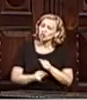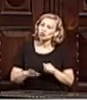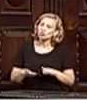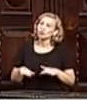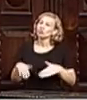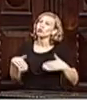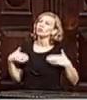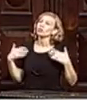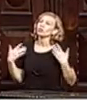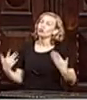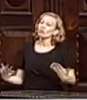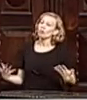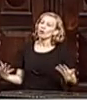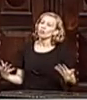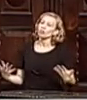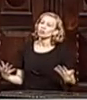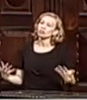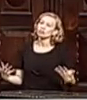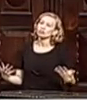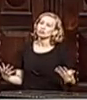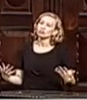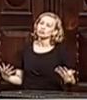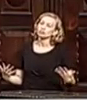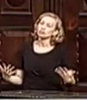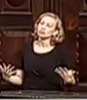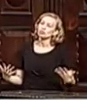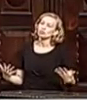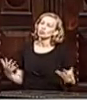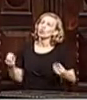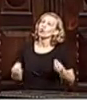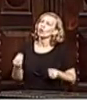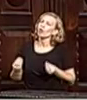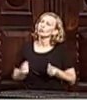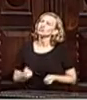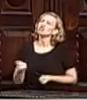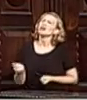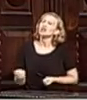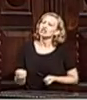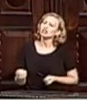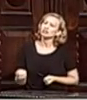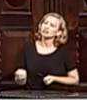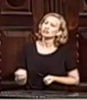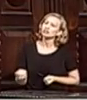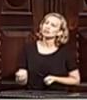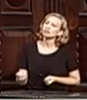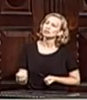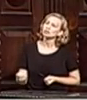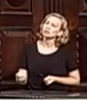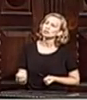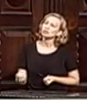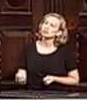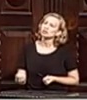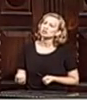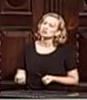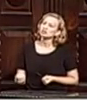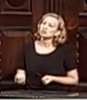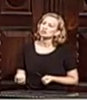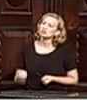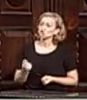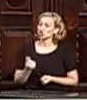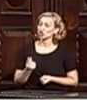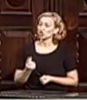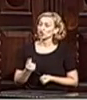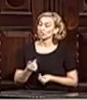as saídas para a crise. A questão da receita já discutimos, a questão da despesa, muita coisa já avançou,